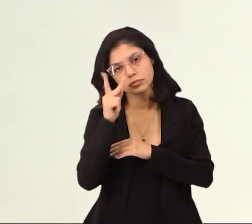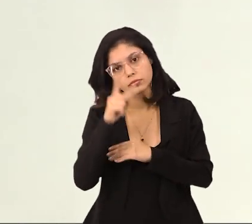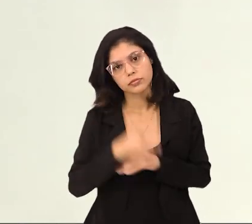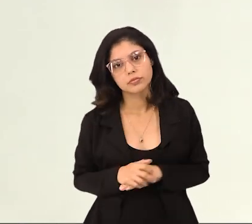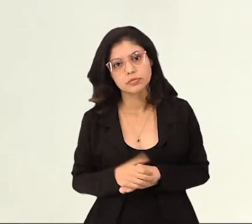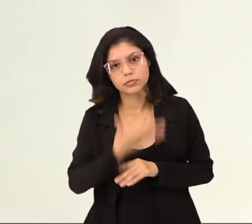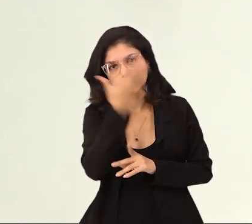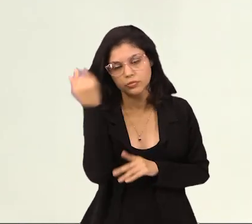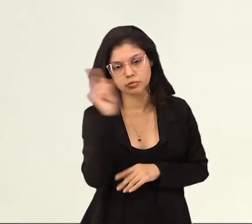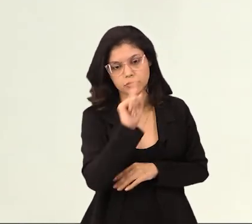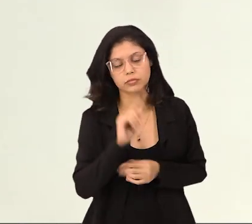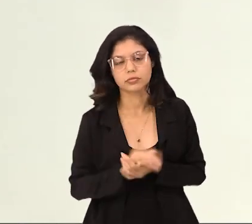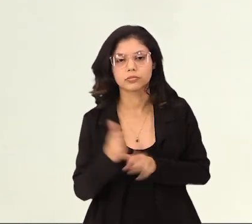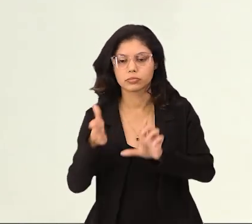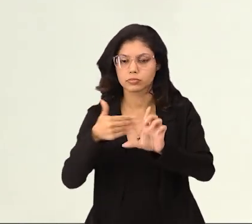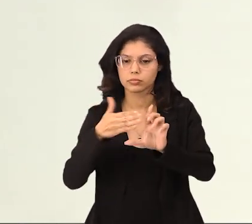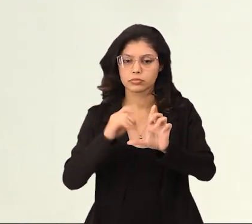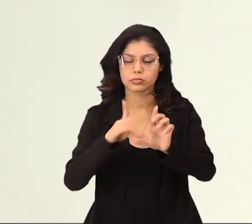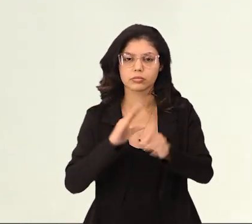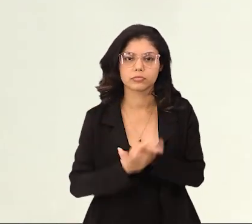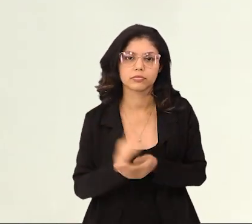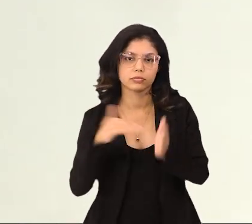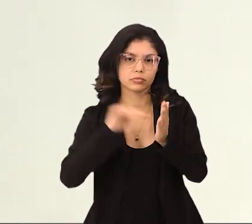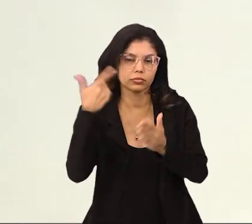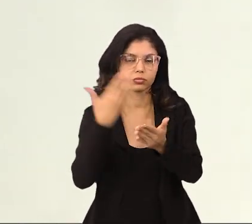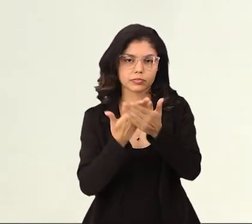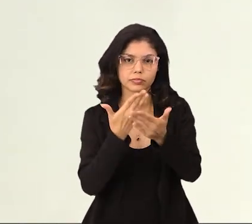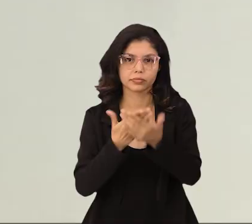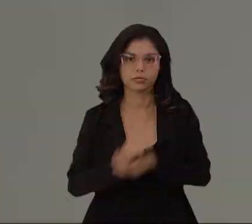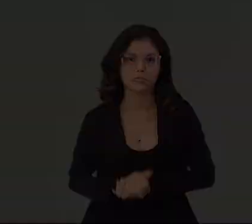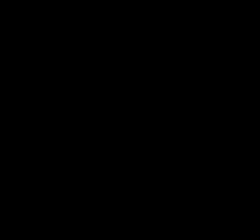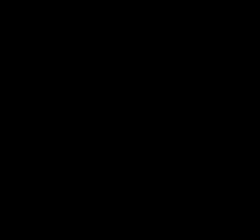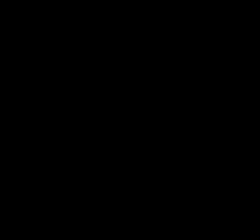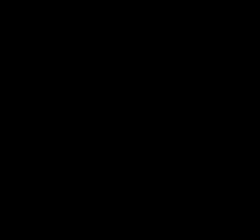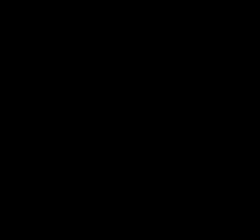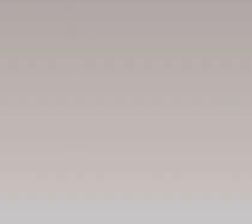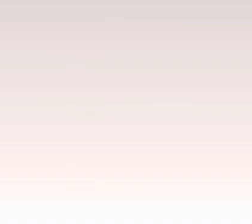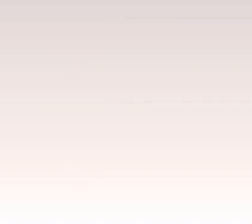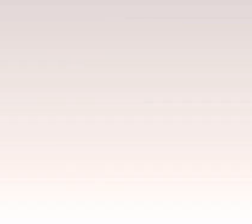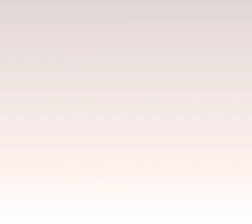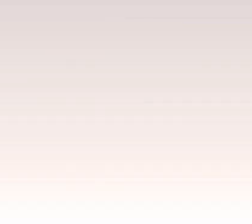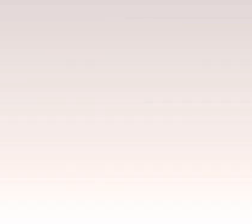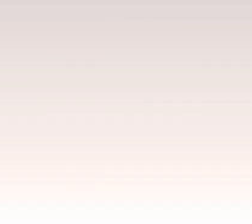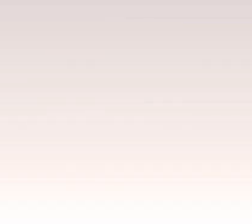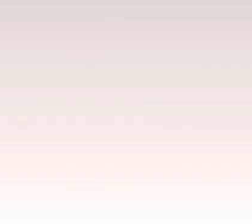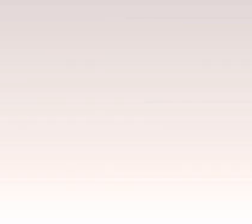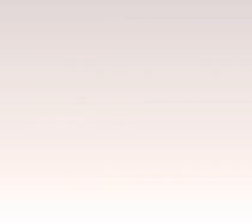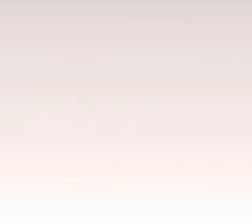ok? Não esqueça de entrar na plataforma Eduque e até a próxima aula.